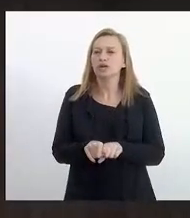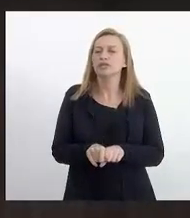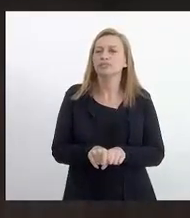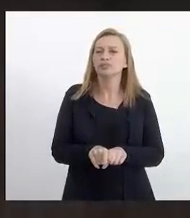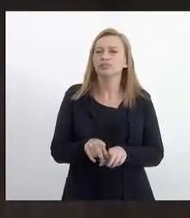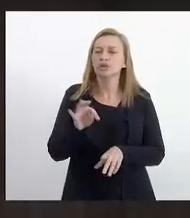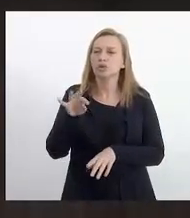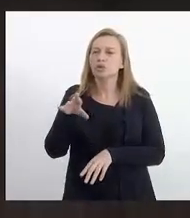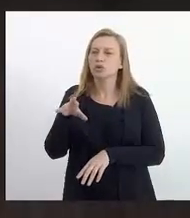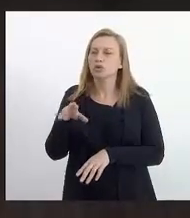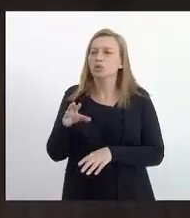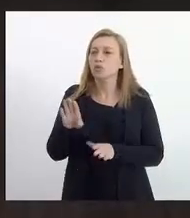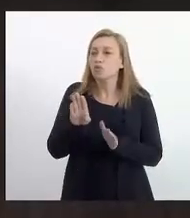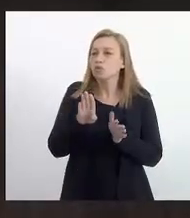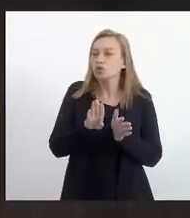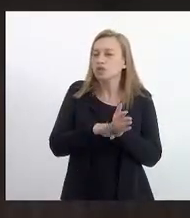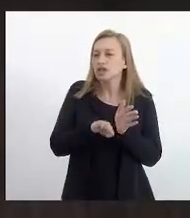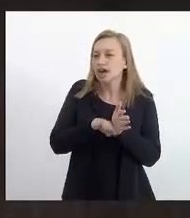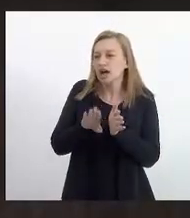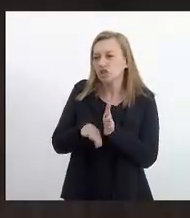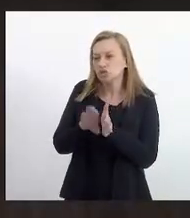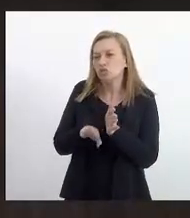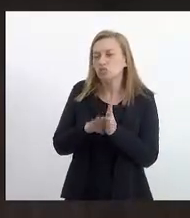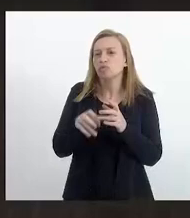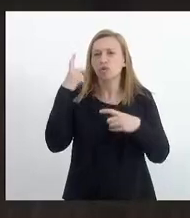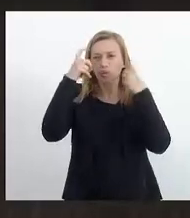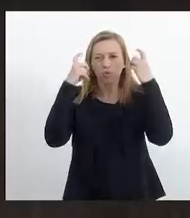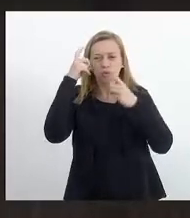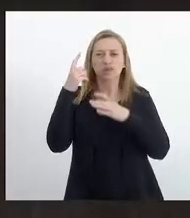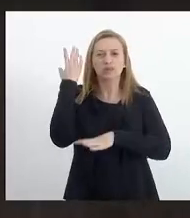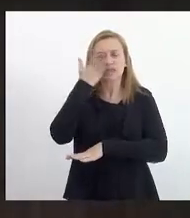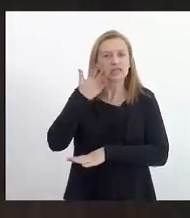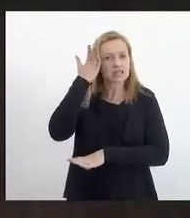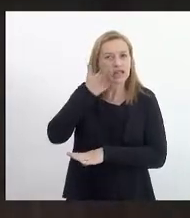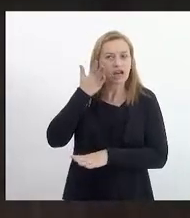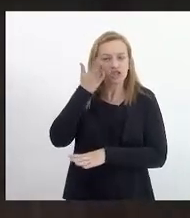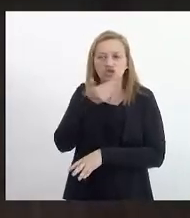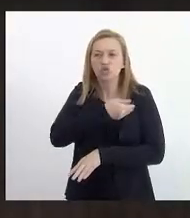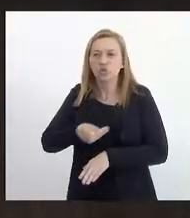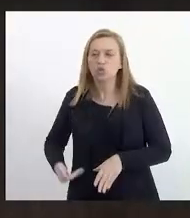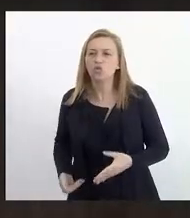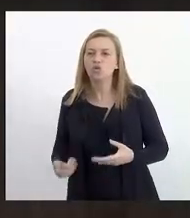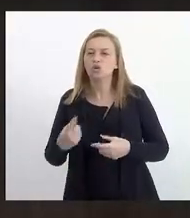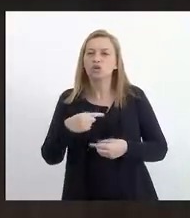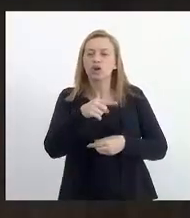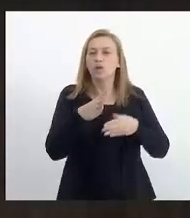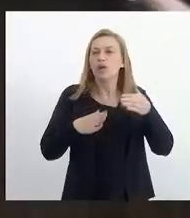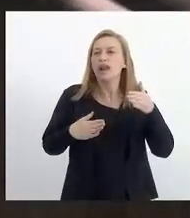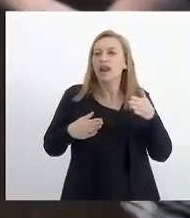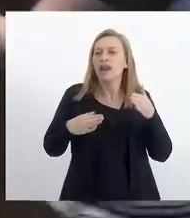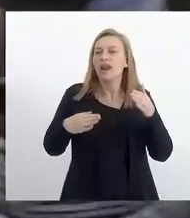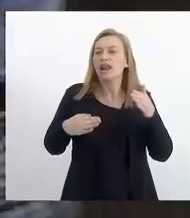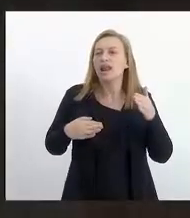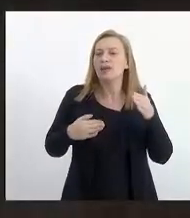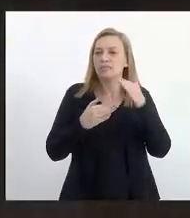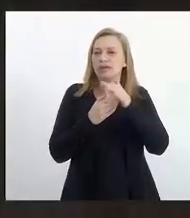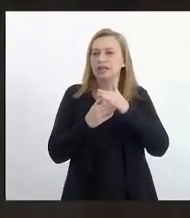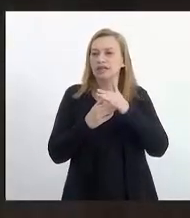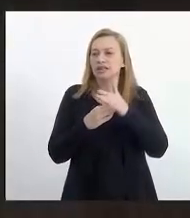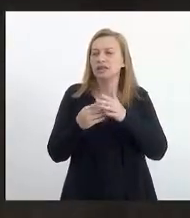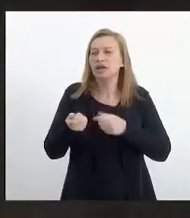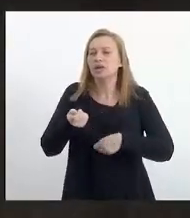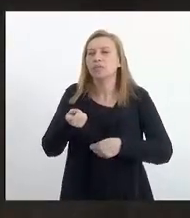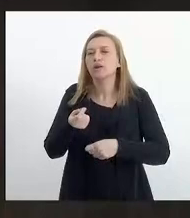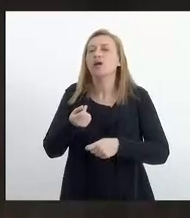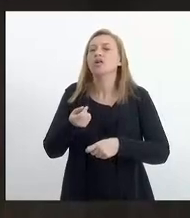de gastos que me preocupa nessas mensagens do governo, que colocaria ali um limite para o investimento em